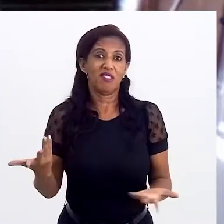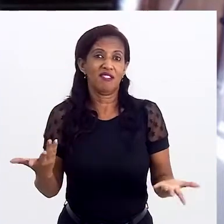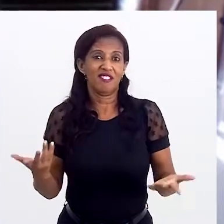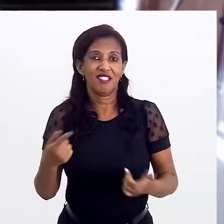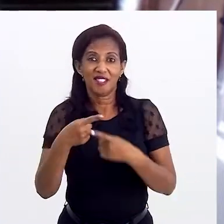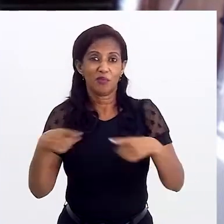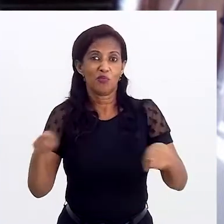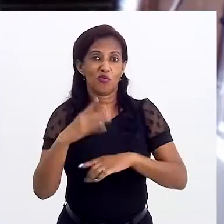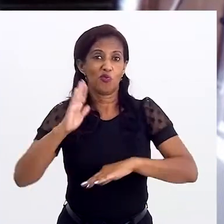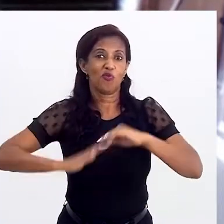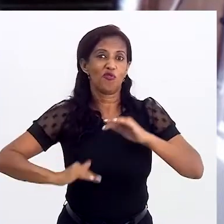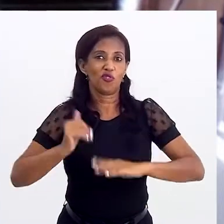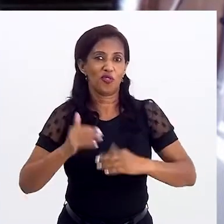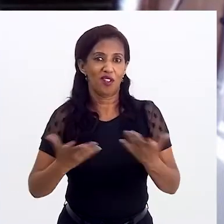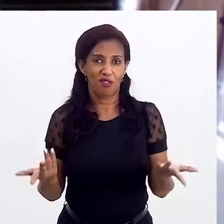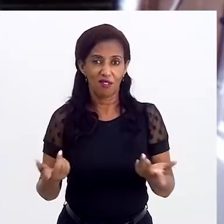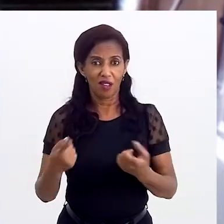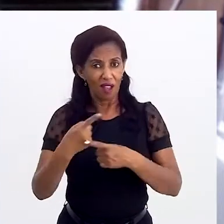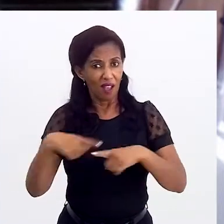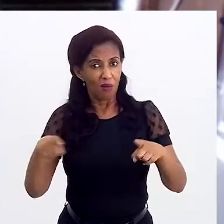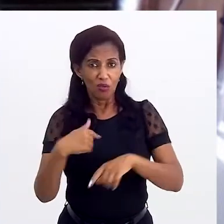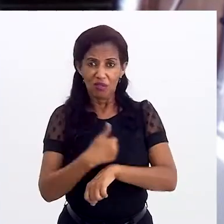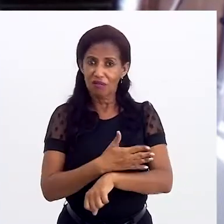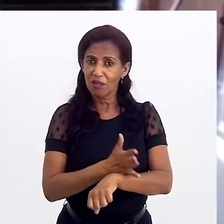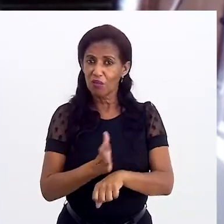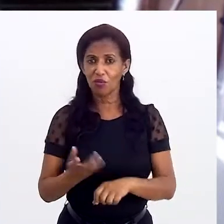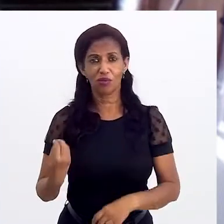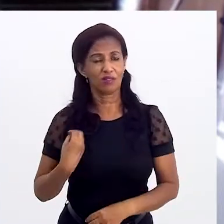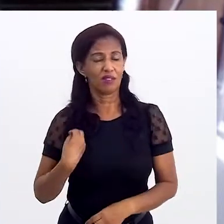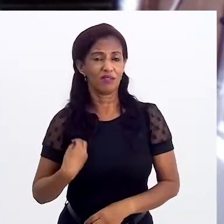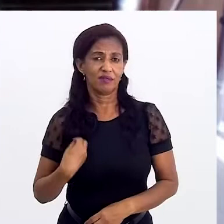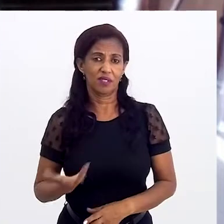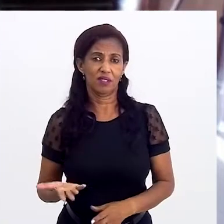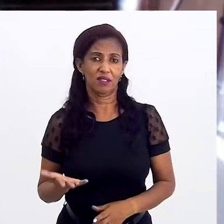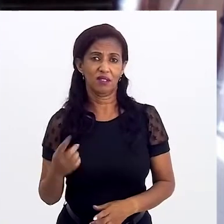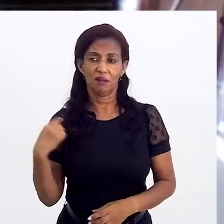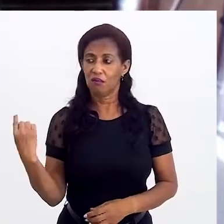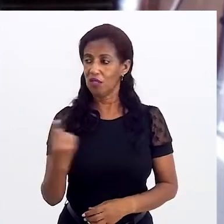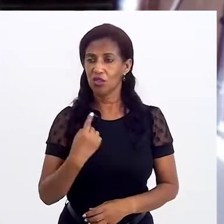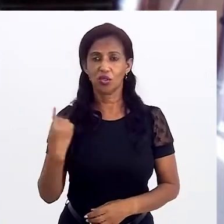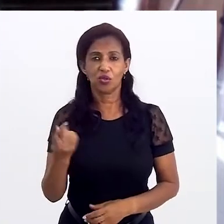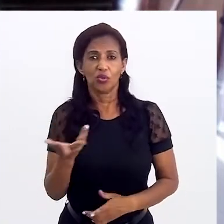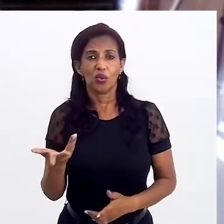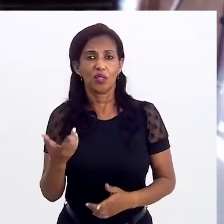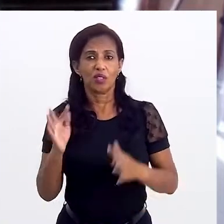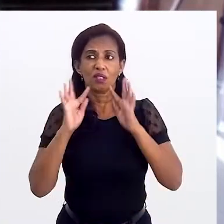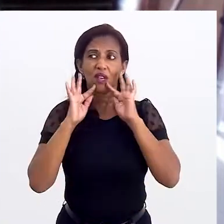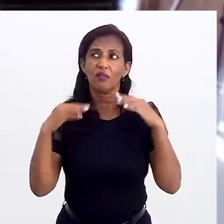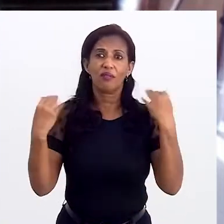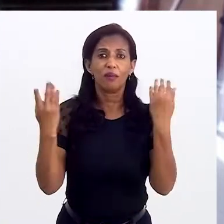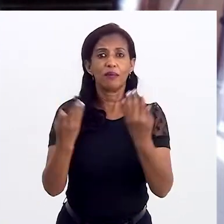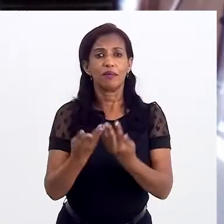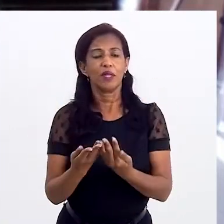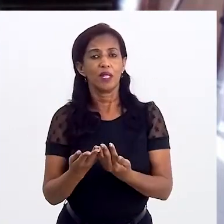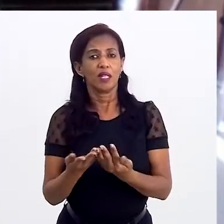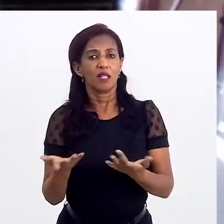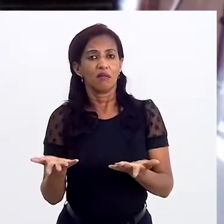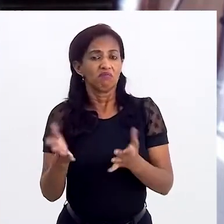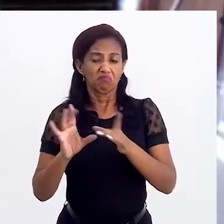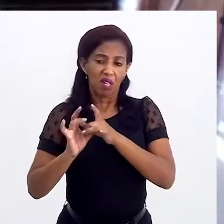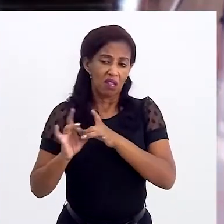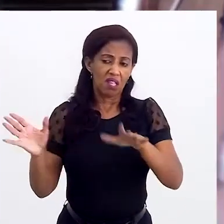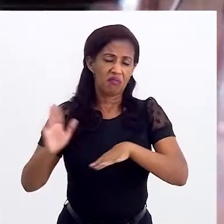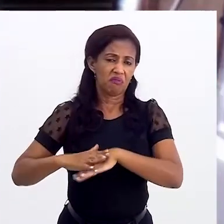um dia, né, profissionais. A música era presente o tempo todo, mas a família